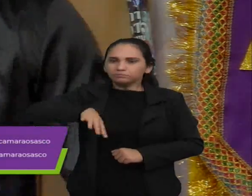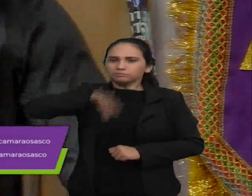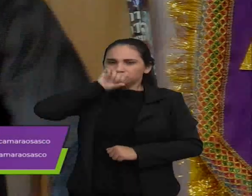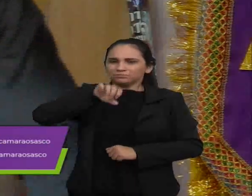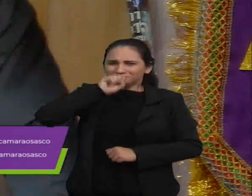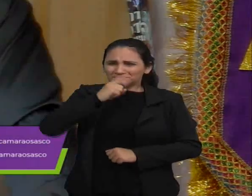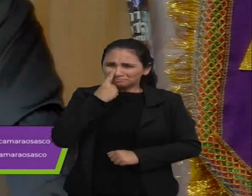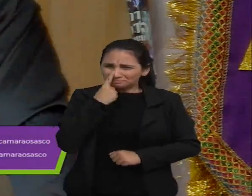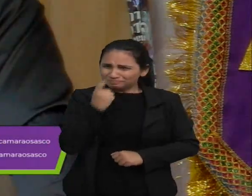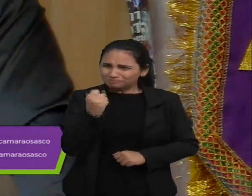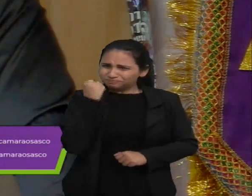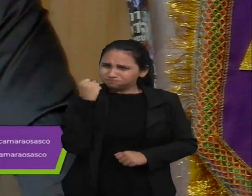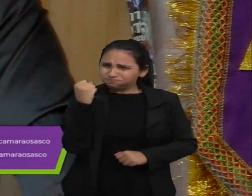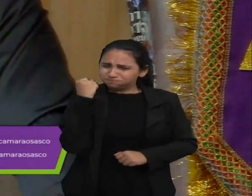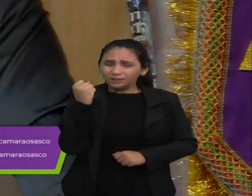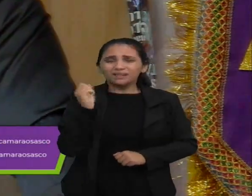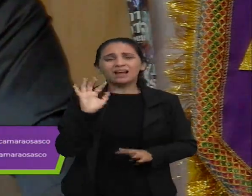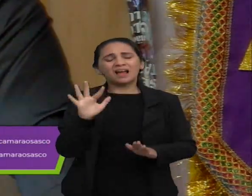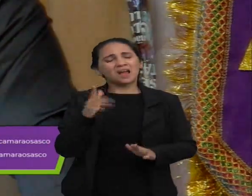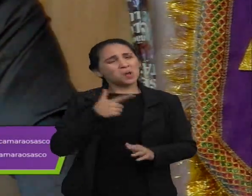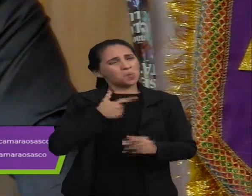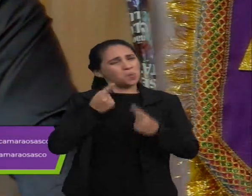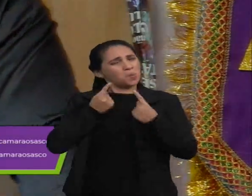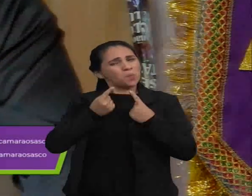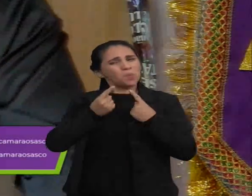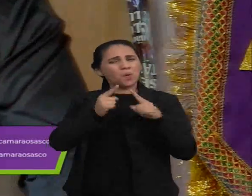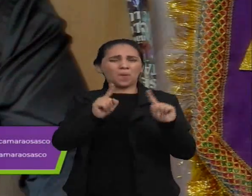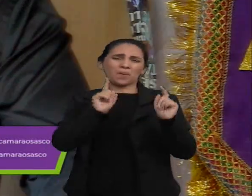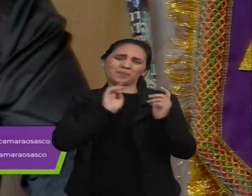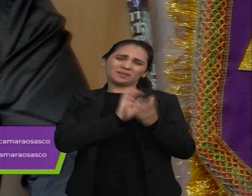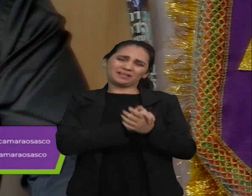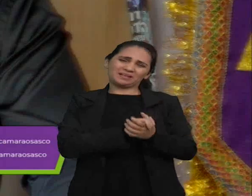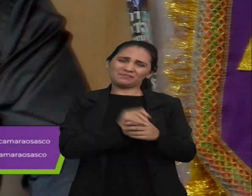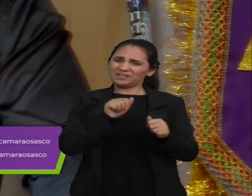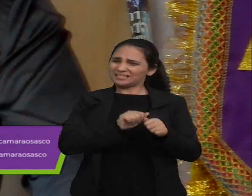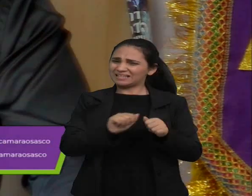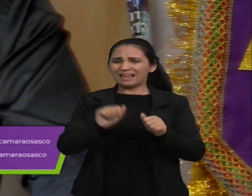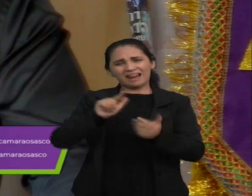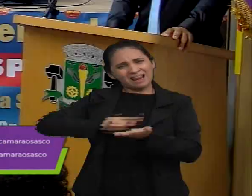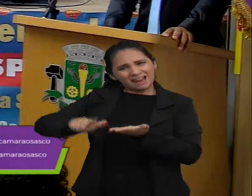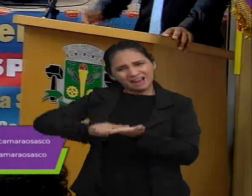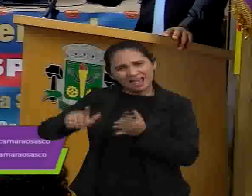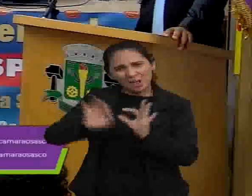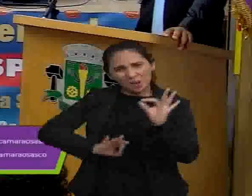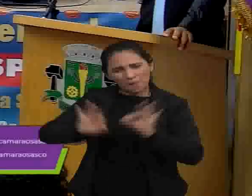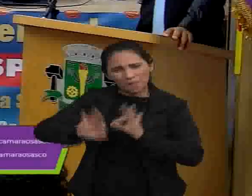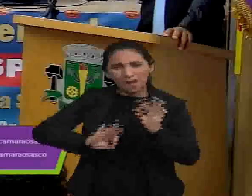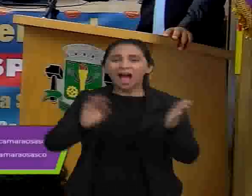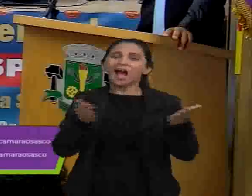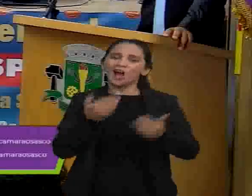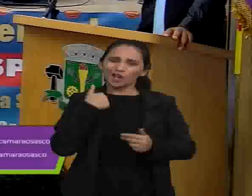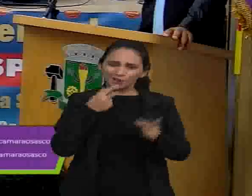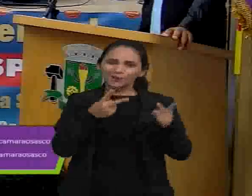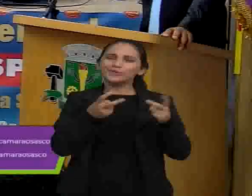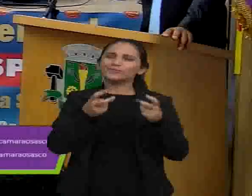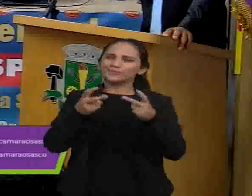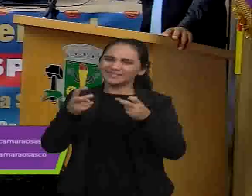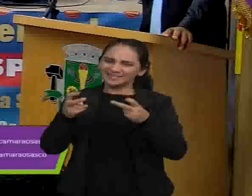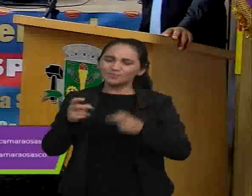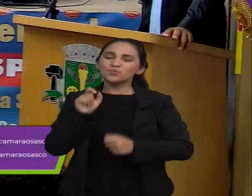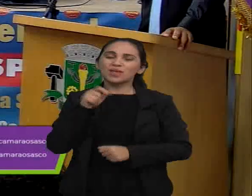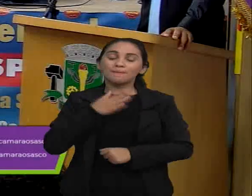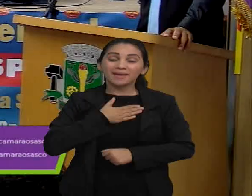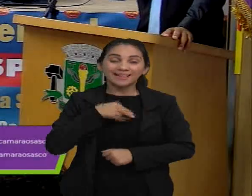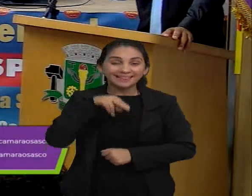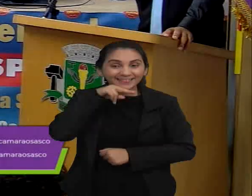e hoje a população pega e fala assim eu era contra fazer saneamento básico mas agora que eu estou notando que o meu